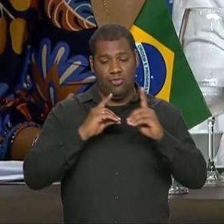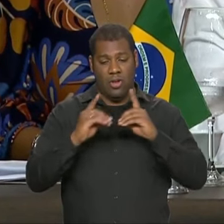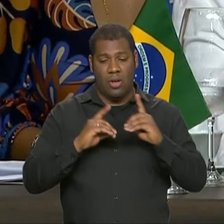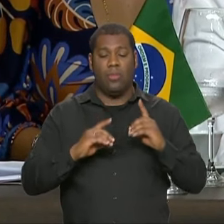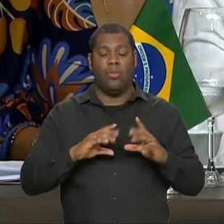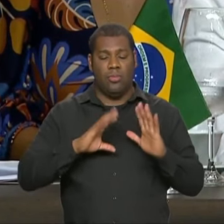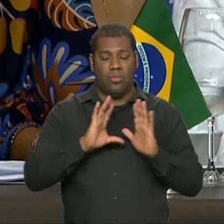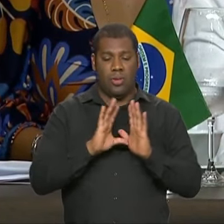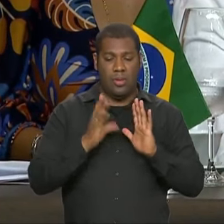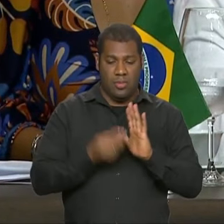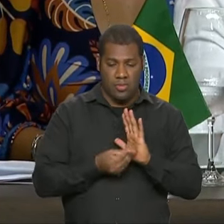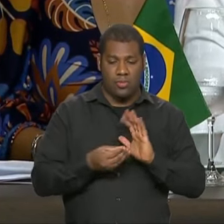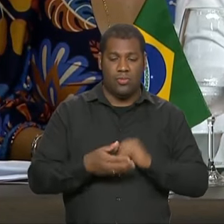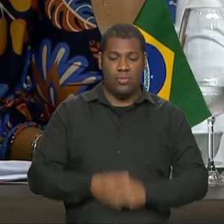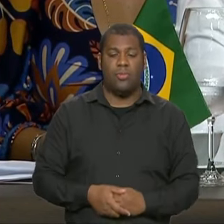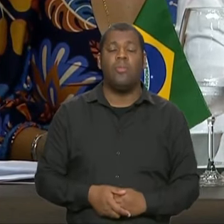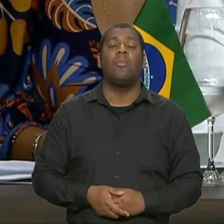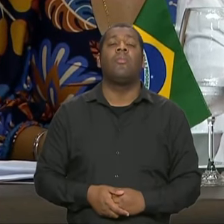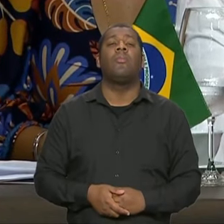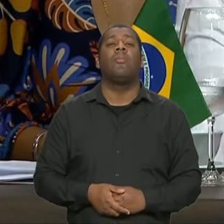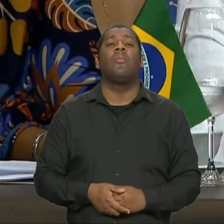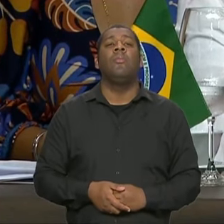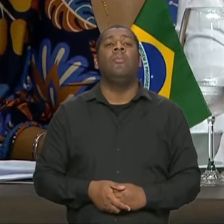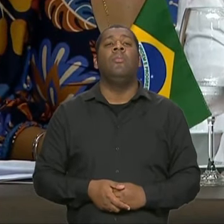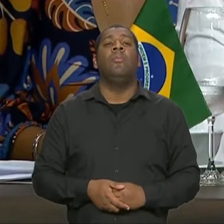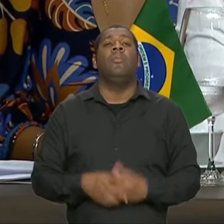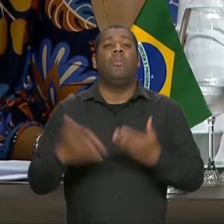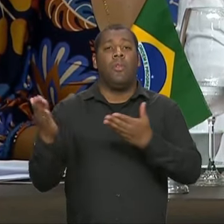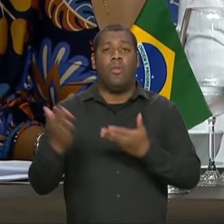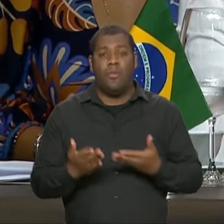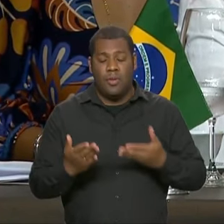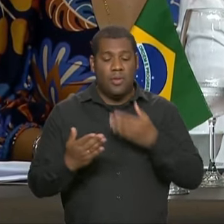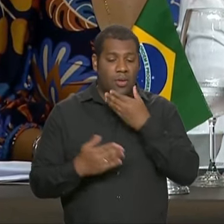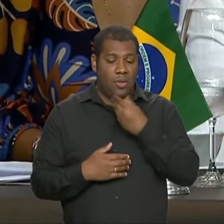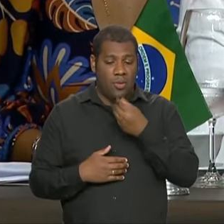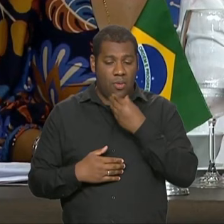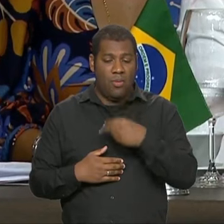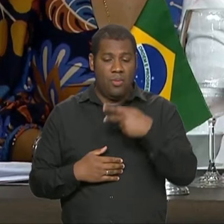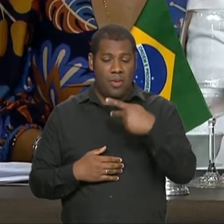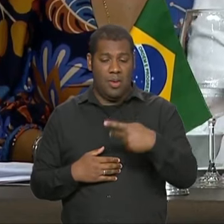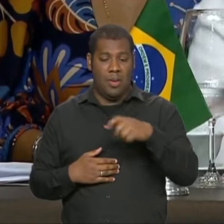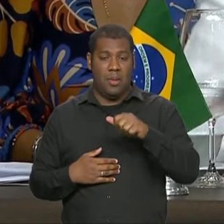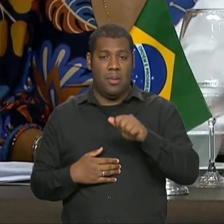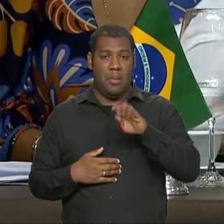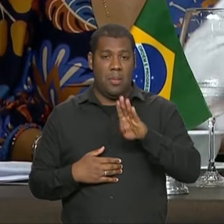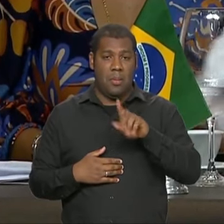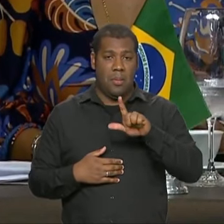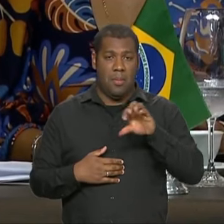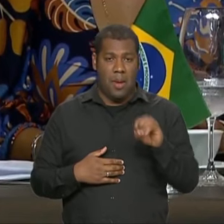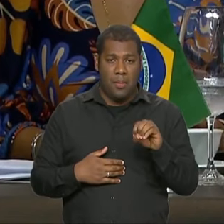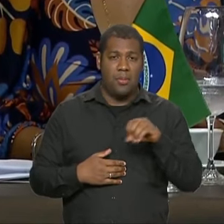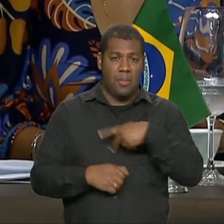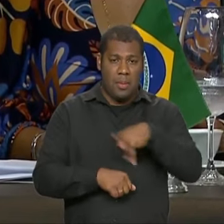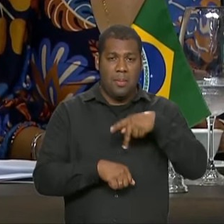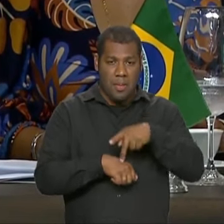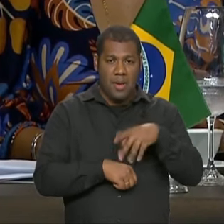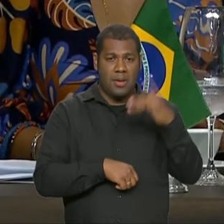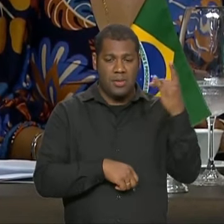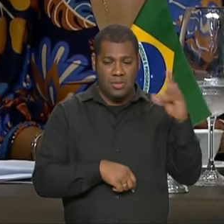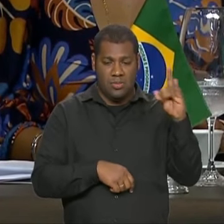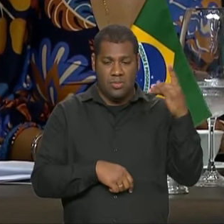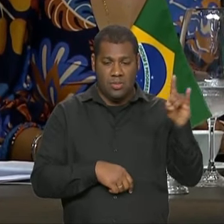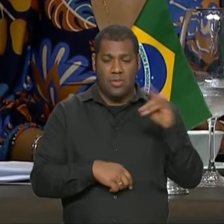Em primeiro lugar, ouviremos o senhor Pablo Solon, da Bolívia, na plenária que tem como título